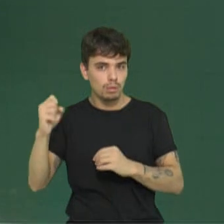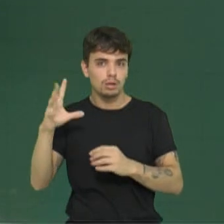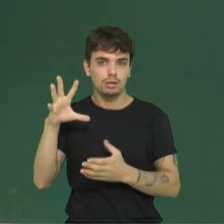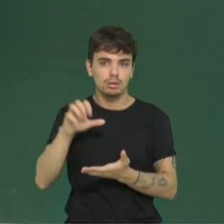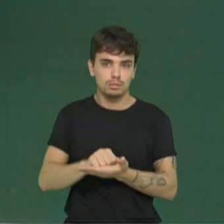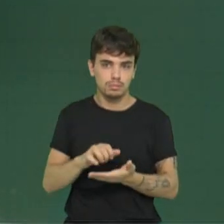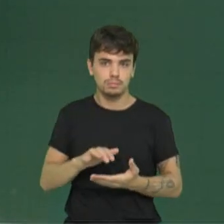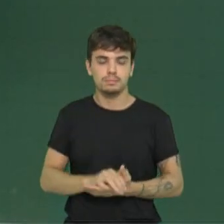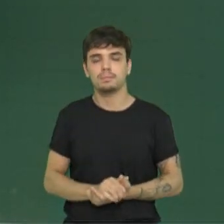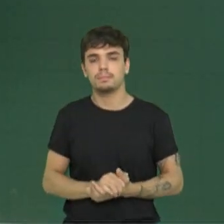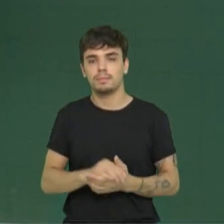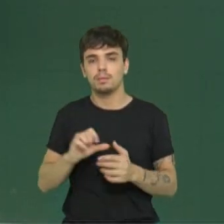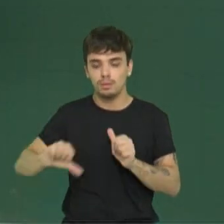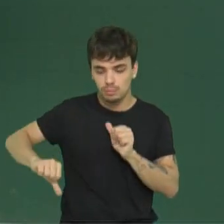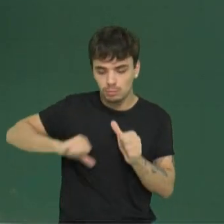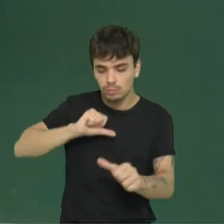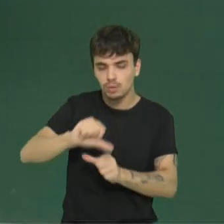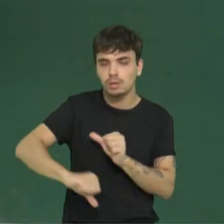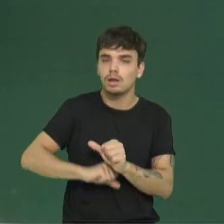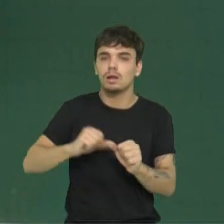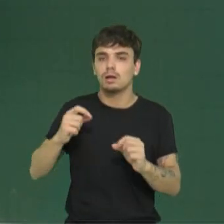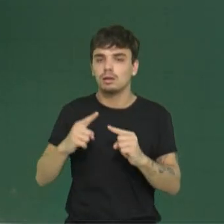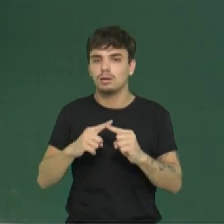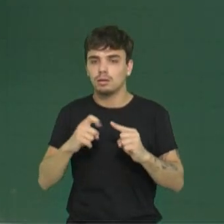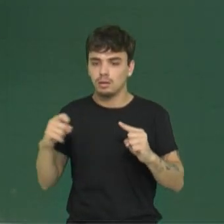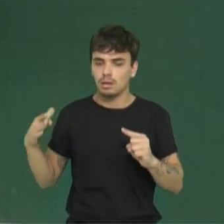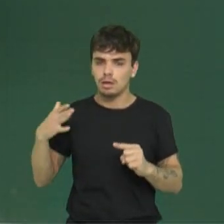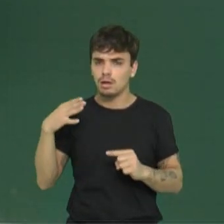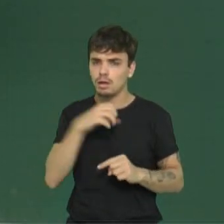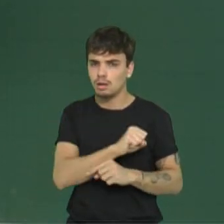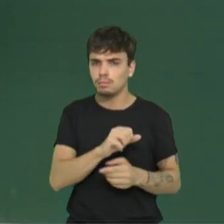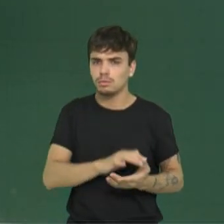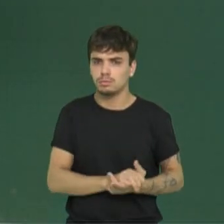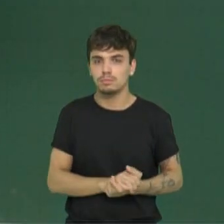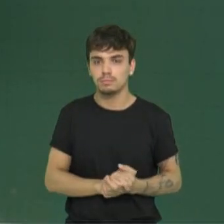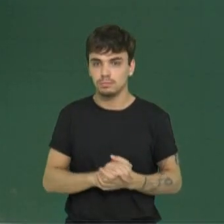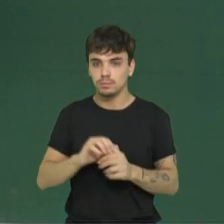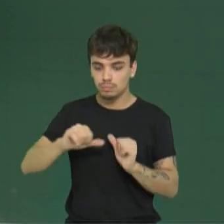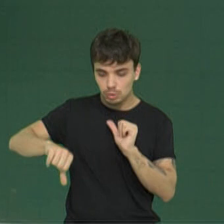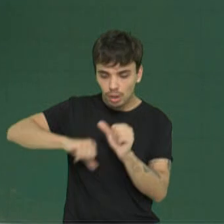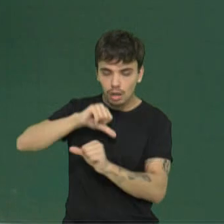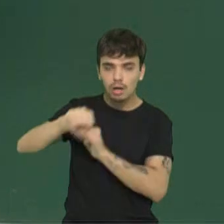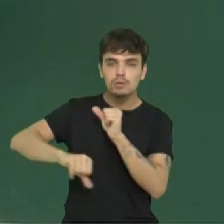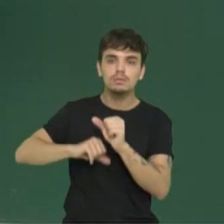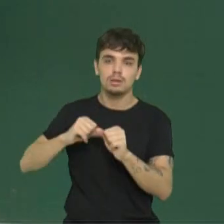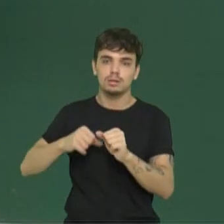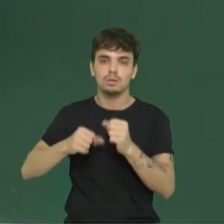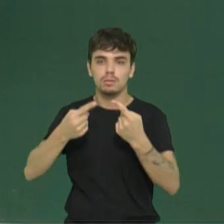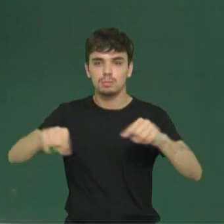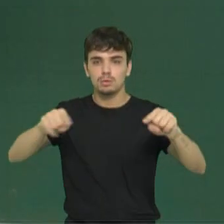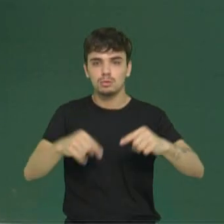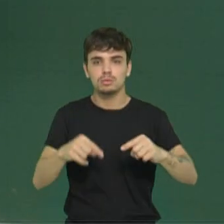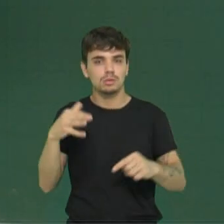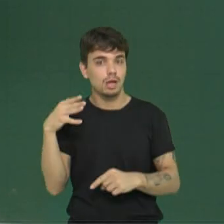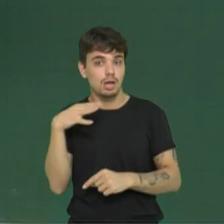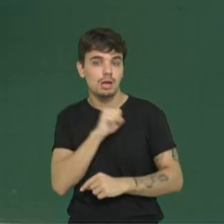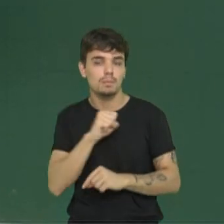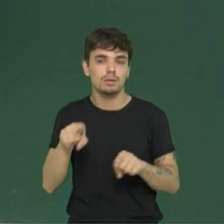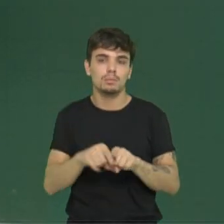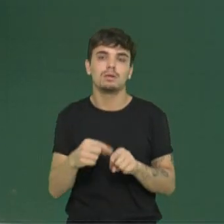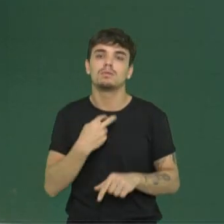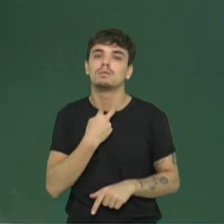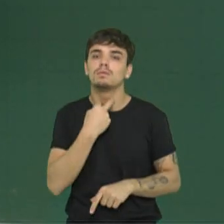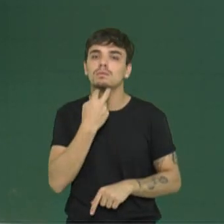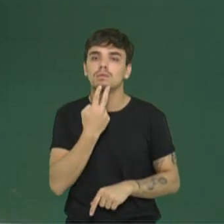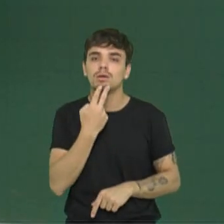gravado. Eles alteravam essa rotação, deixavam mais rápida, daí o que acontecia? A música ficava mais rápida e a voz